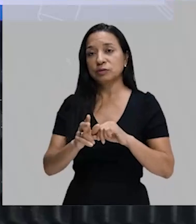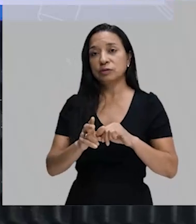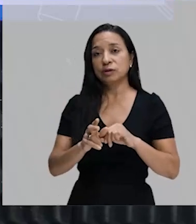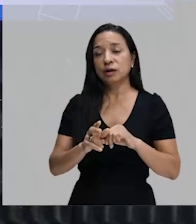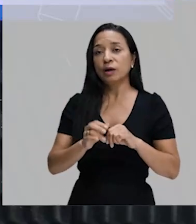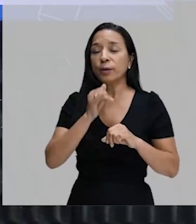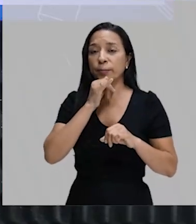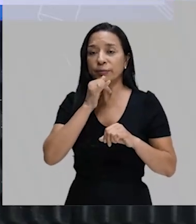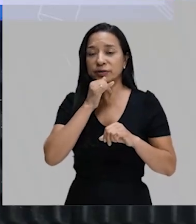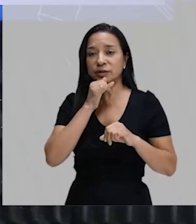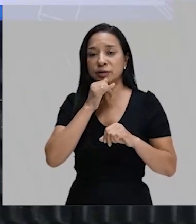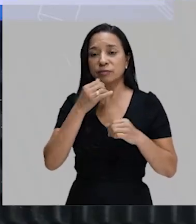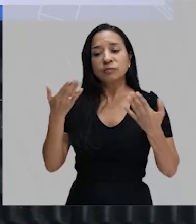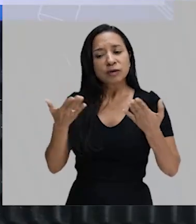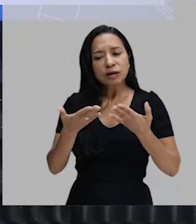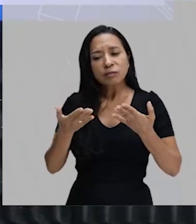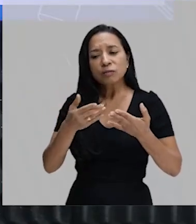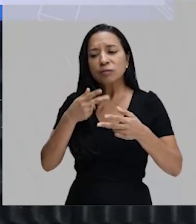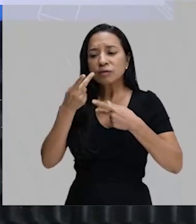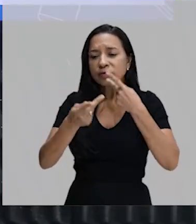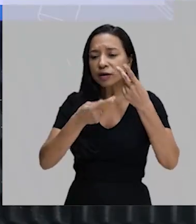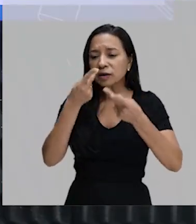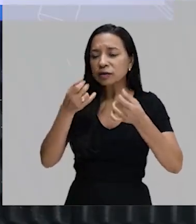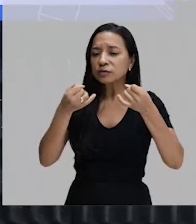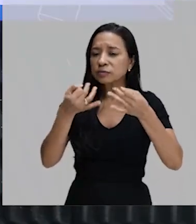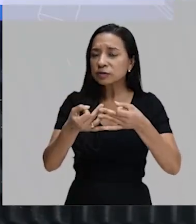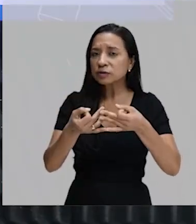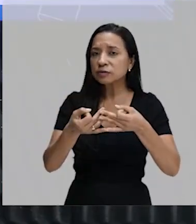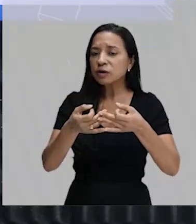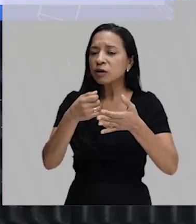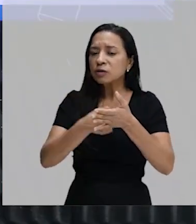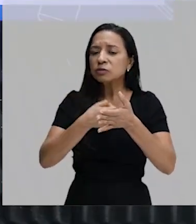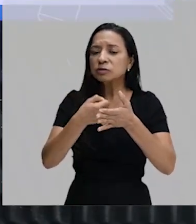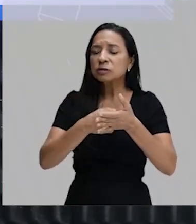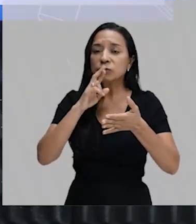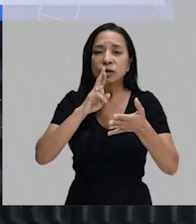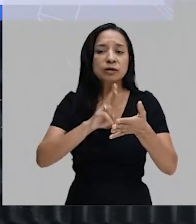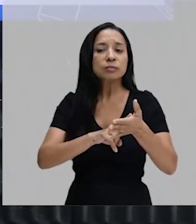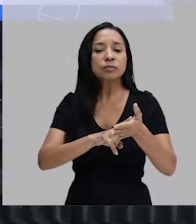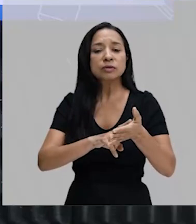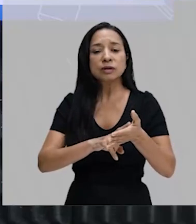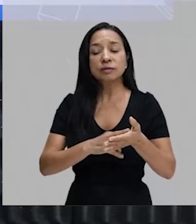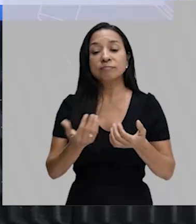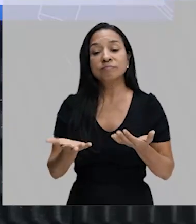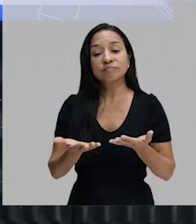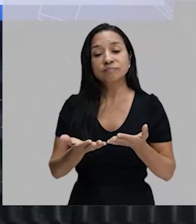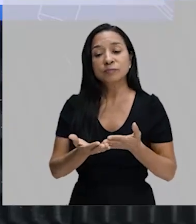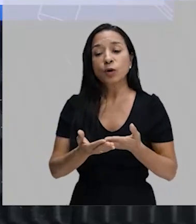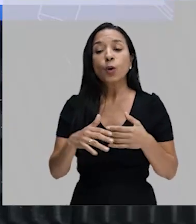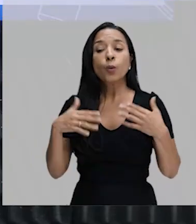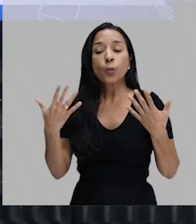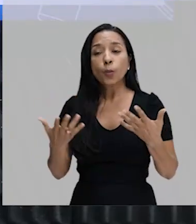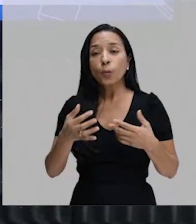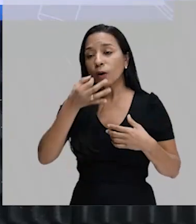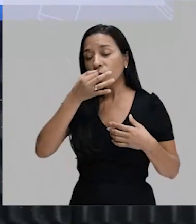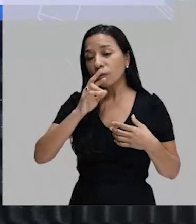com certeza estavam tentando resolver a questão. A que conclusão vocês chegaram? Letra A, B,